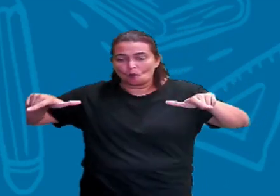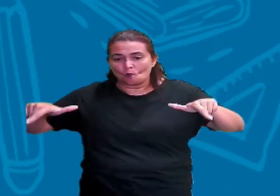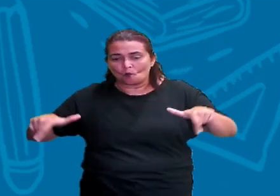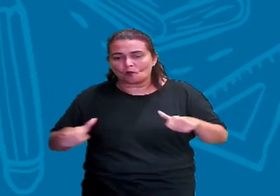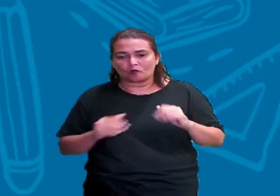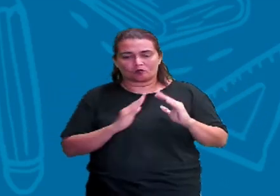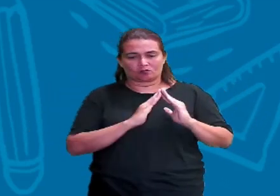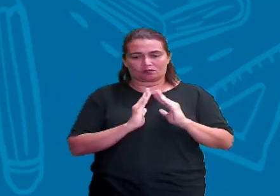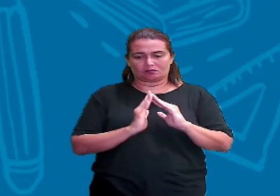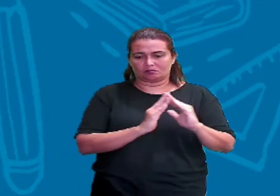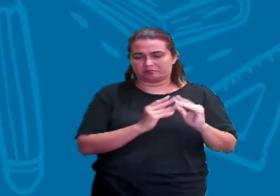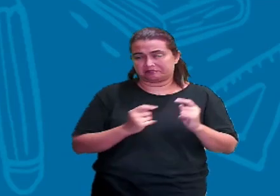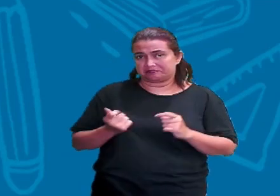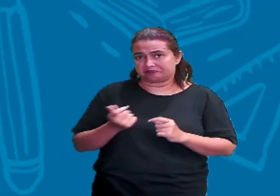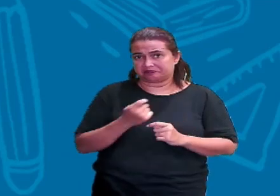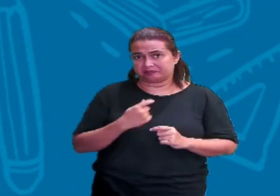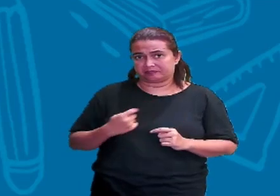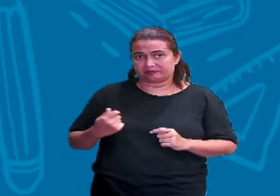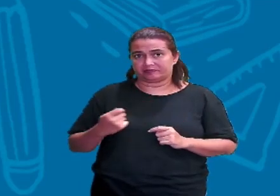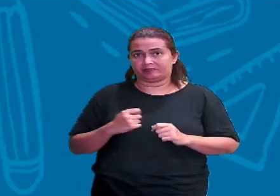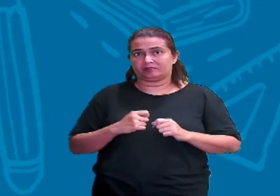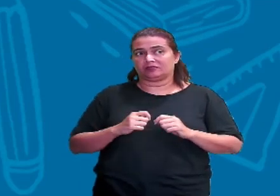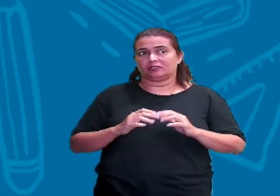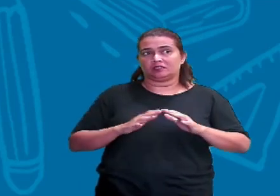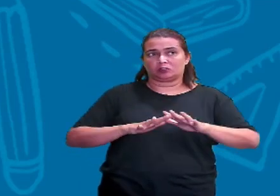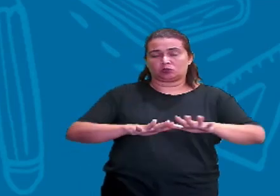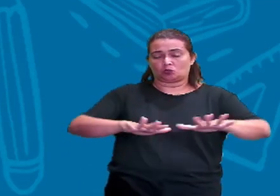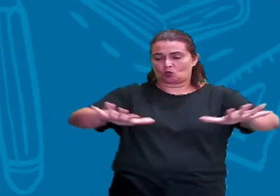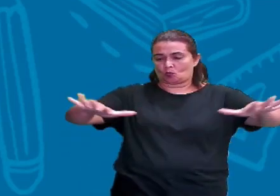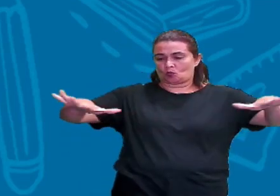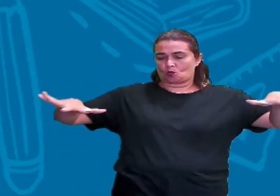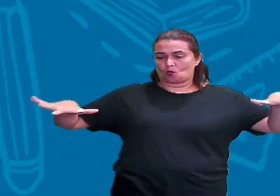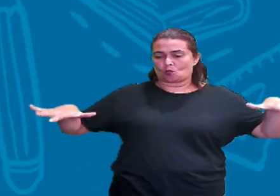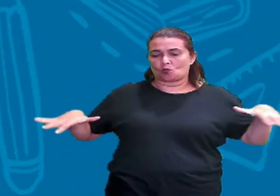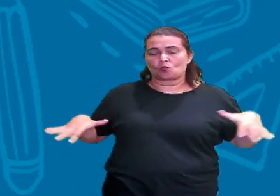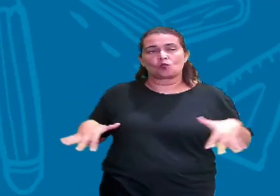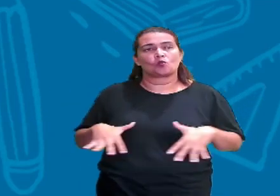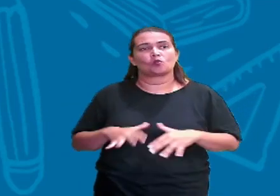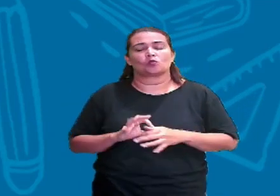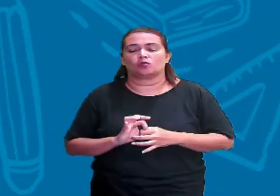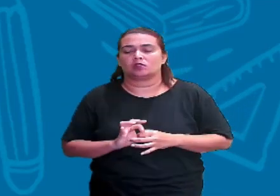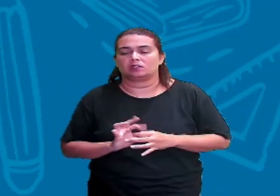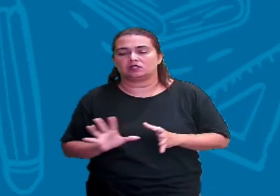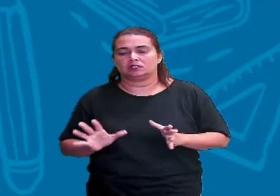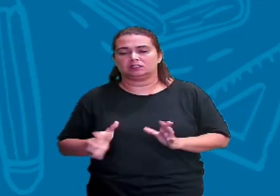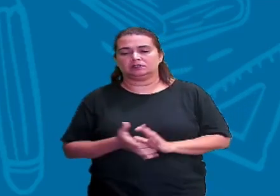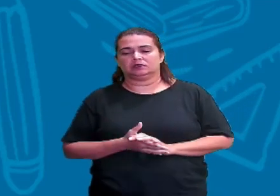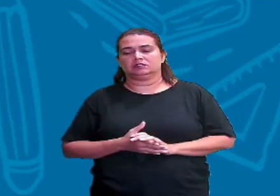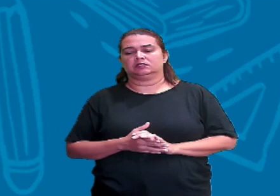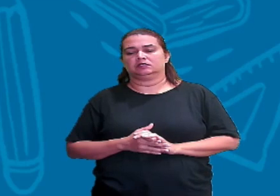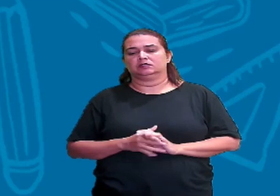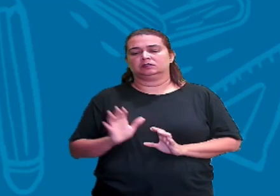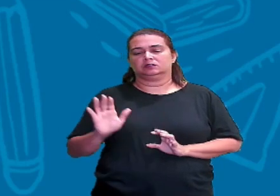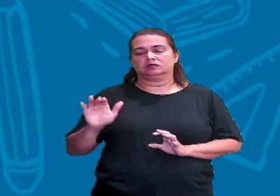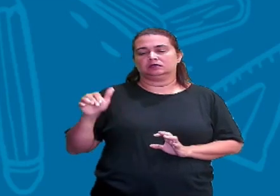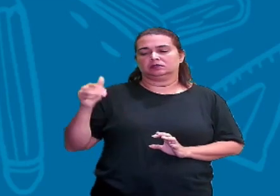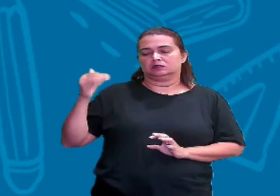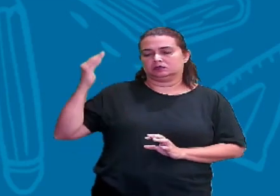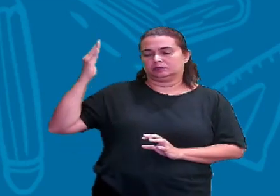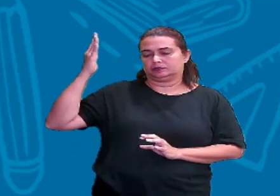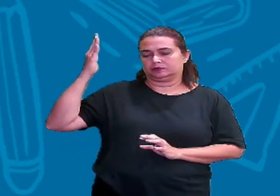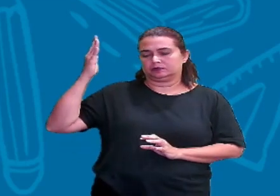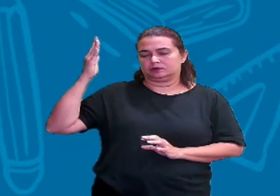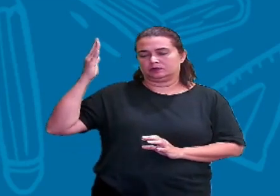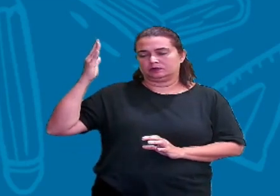poucas casinhas ao redor e um grande largo na frente. Já aqui nessa segunda fotografia,